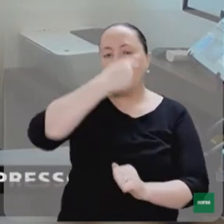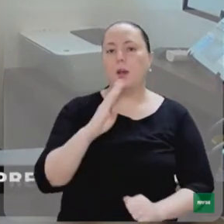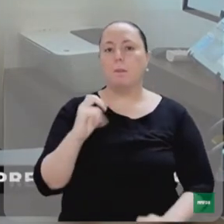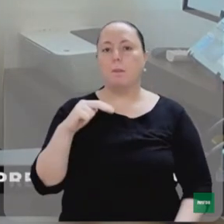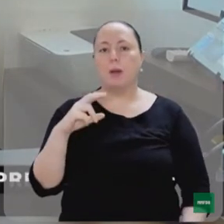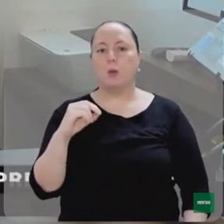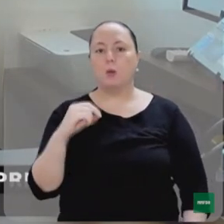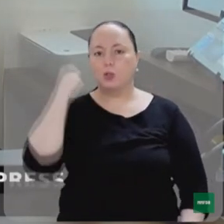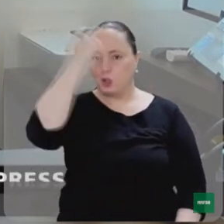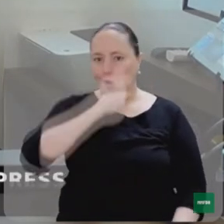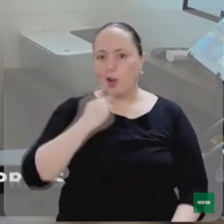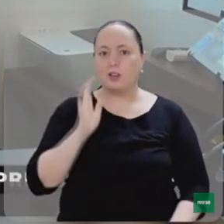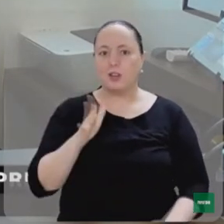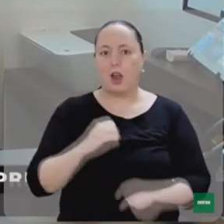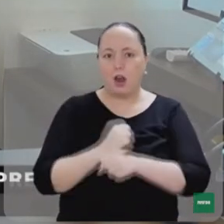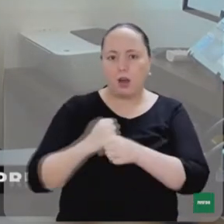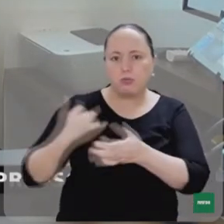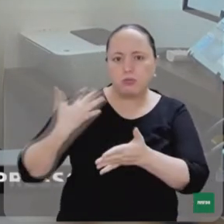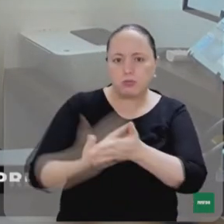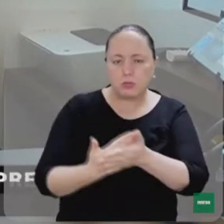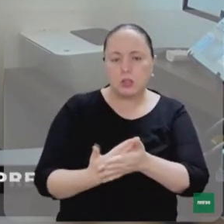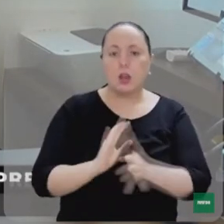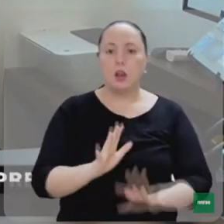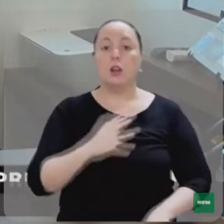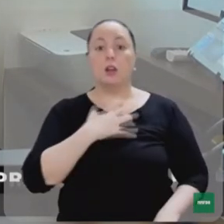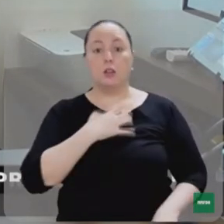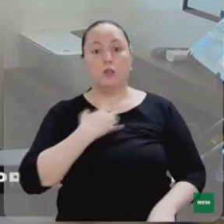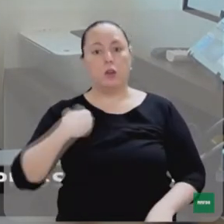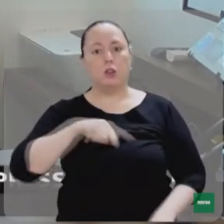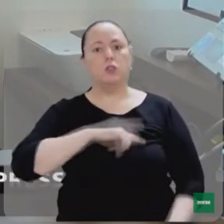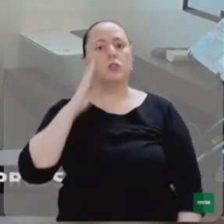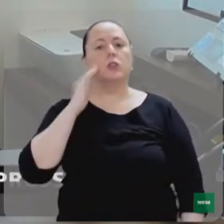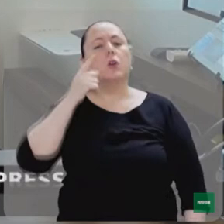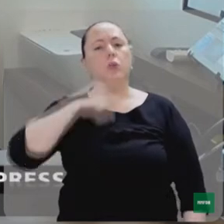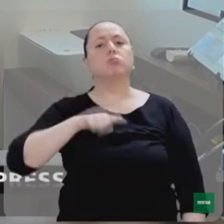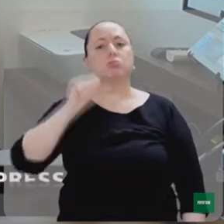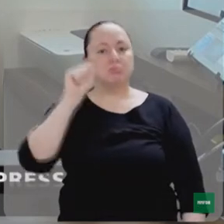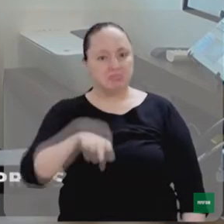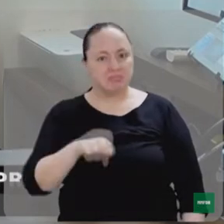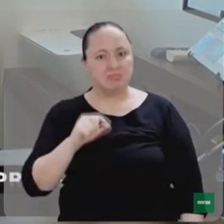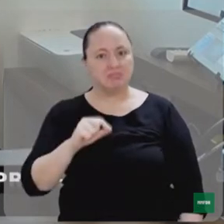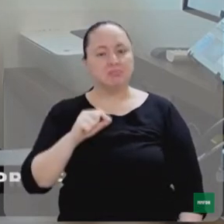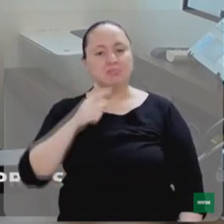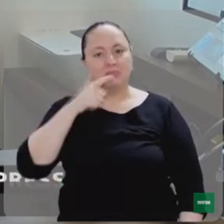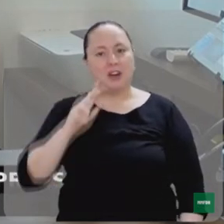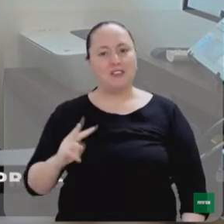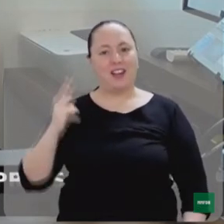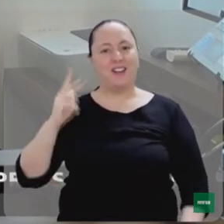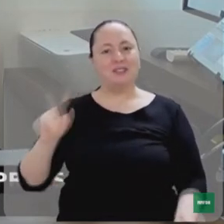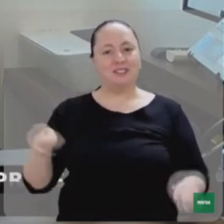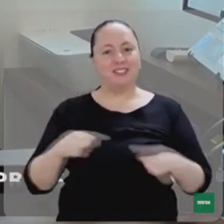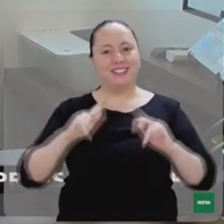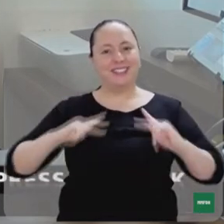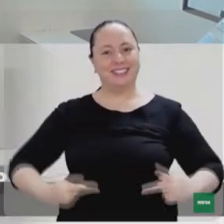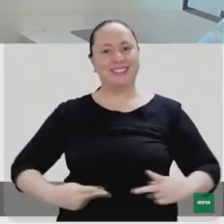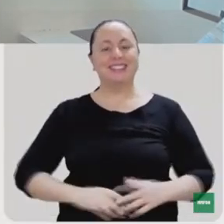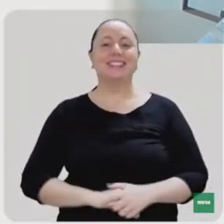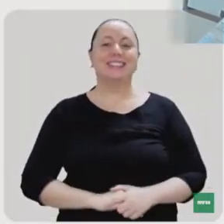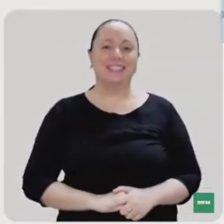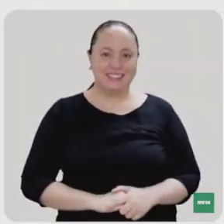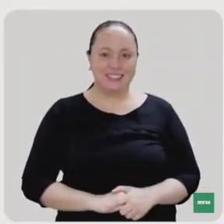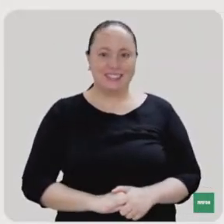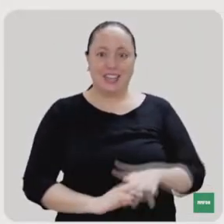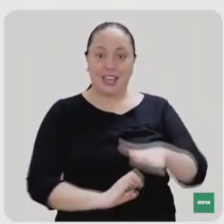de horas que nós já exercemos ao longo dos últimos anos. Dessa forma, nós entendemos que conseguimos agregar valor ao ser